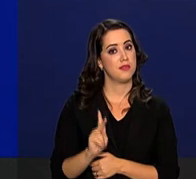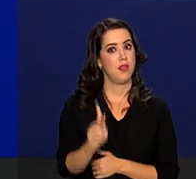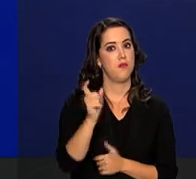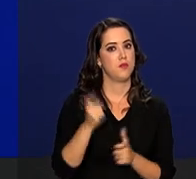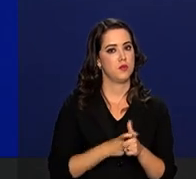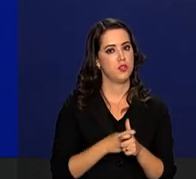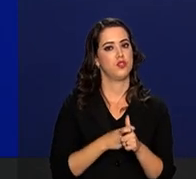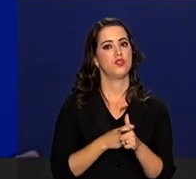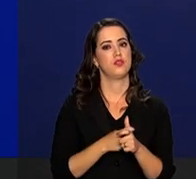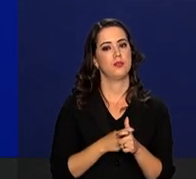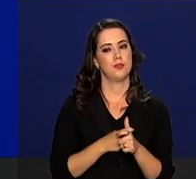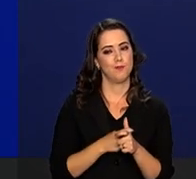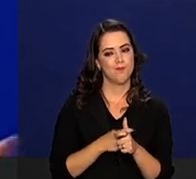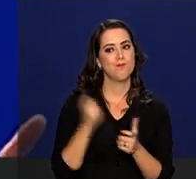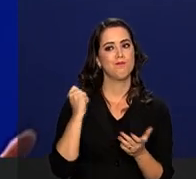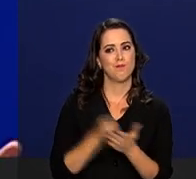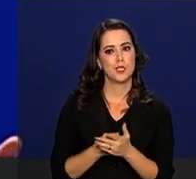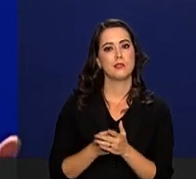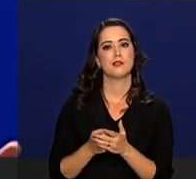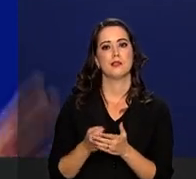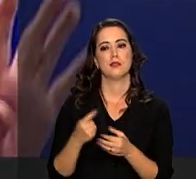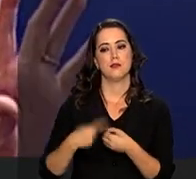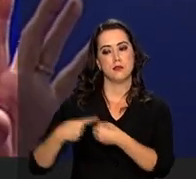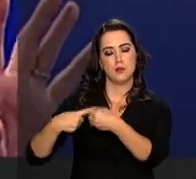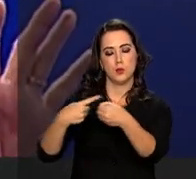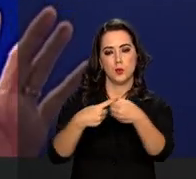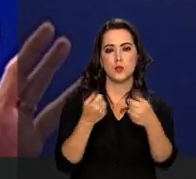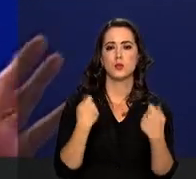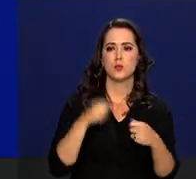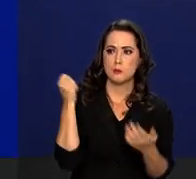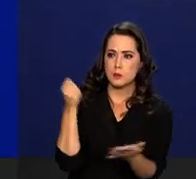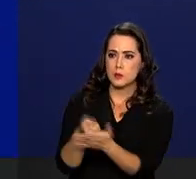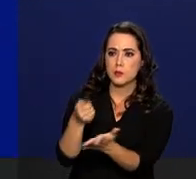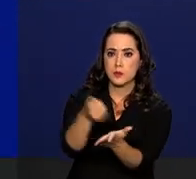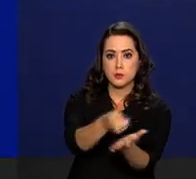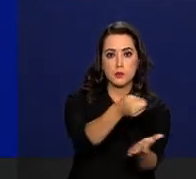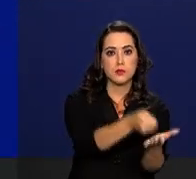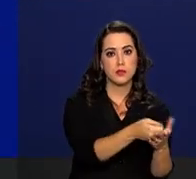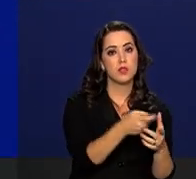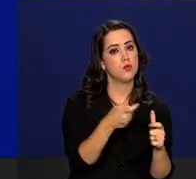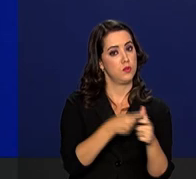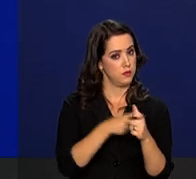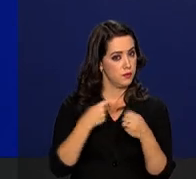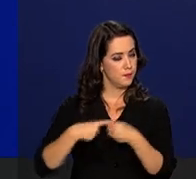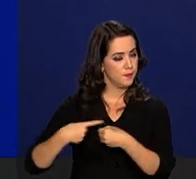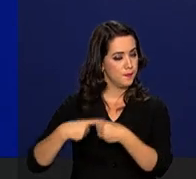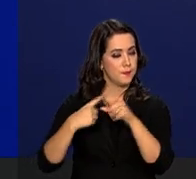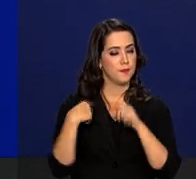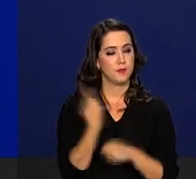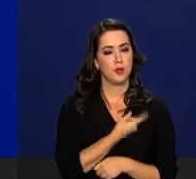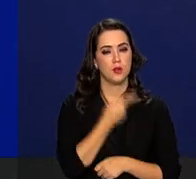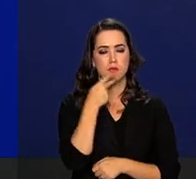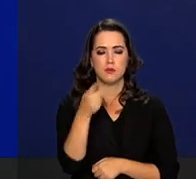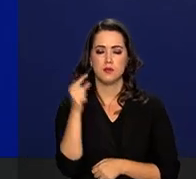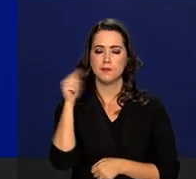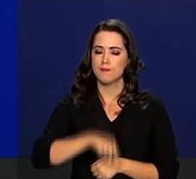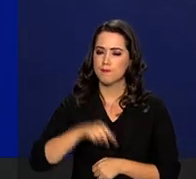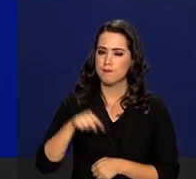a resgatar com os municípios, né? E nós temos que pagar essa dívida. E acho que o que nós dizemos